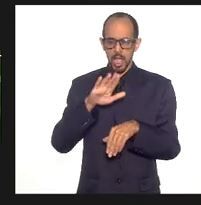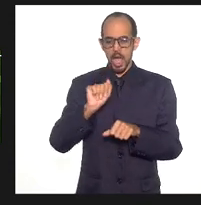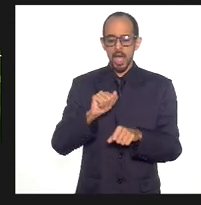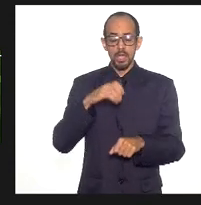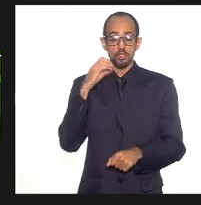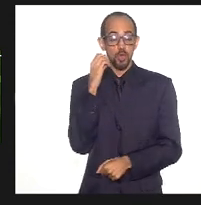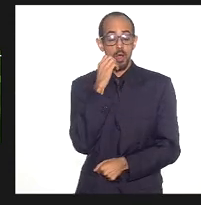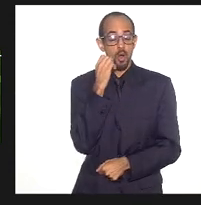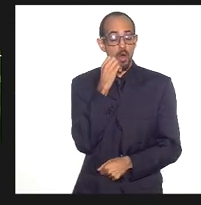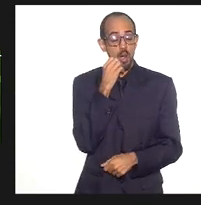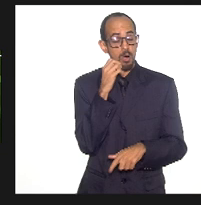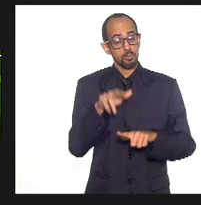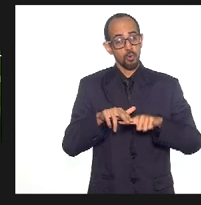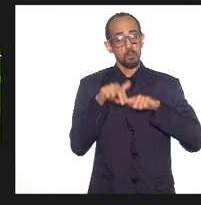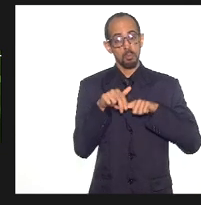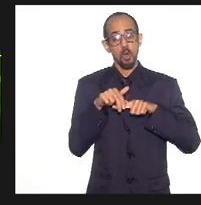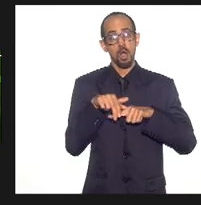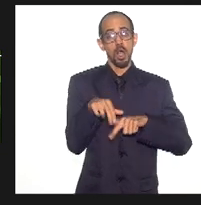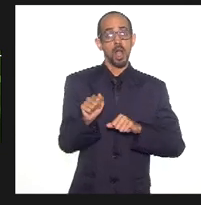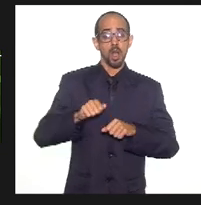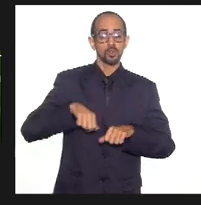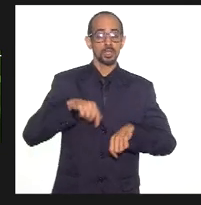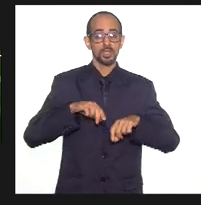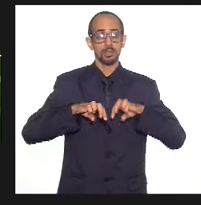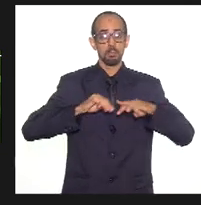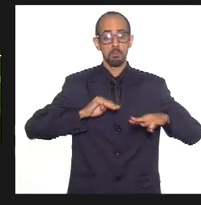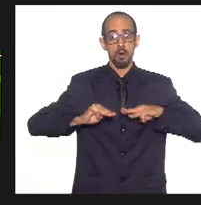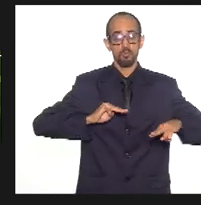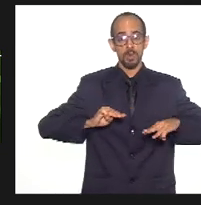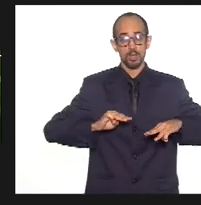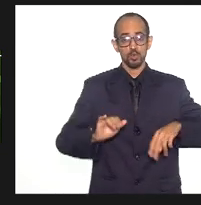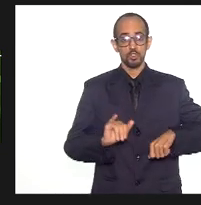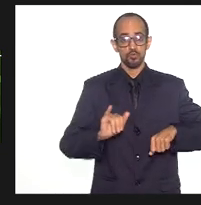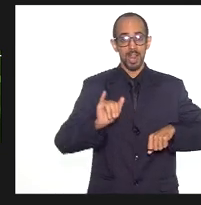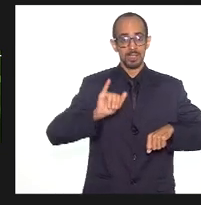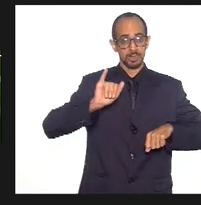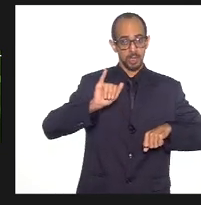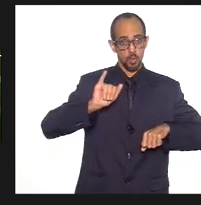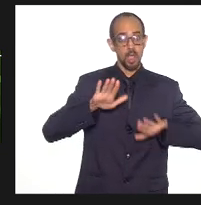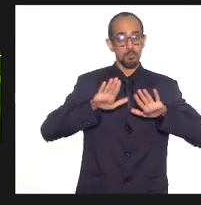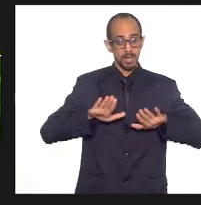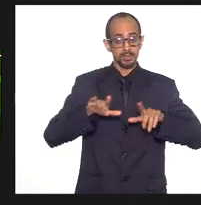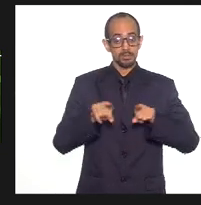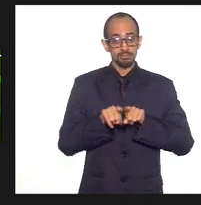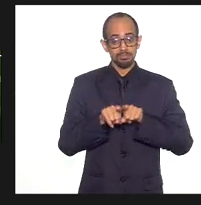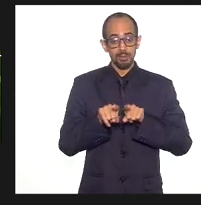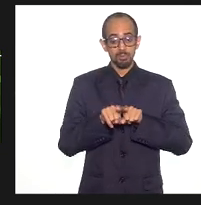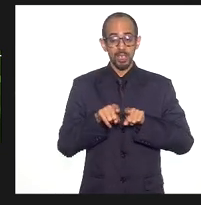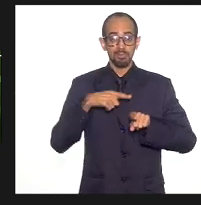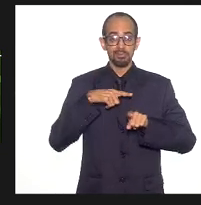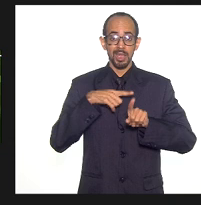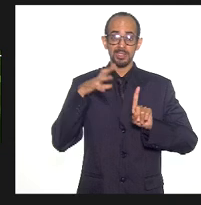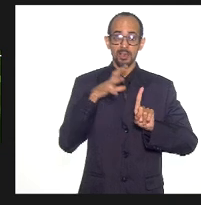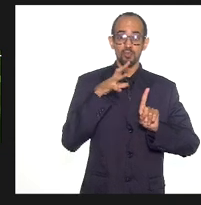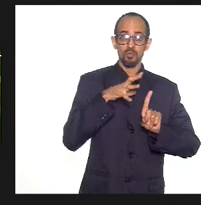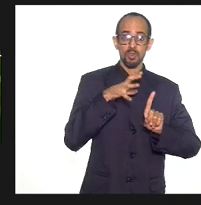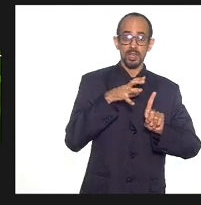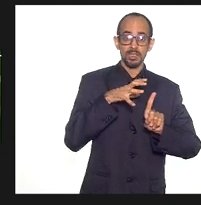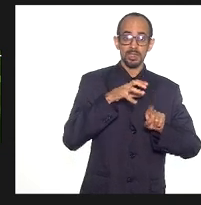razão desse movimento inflacionário. Agora, eles também são sensíveis ao câmbio, como disse, mas podem